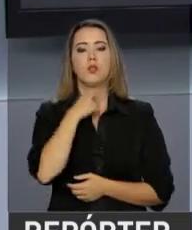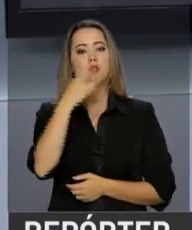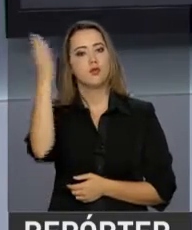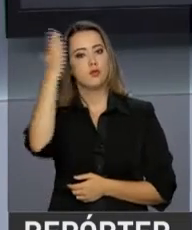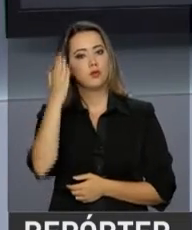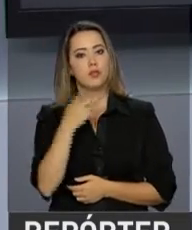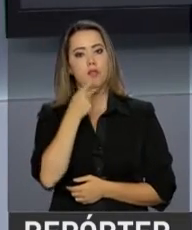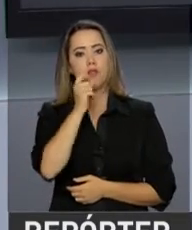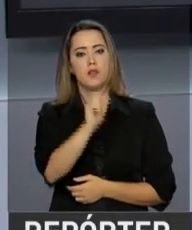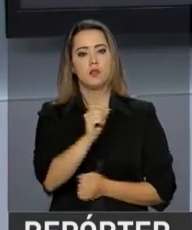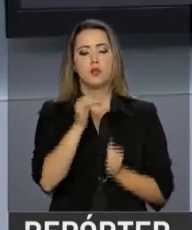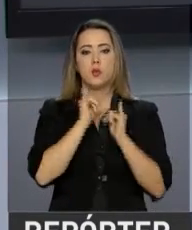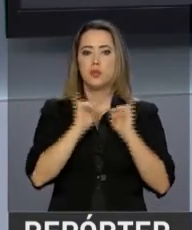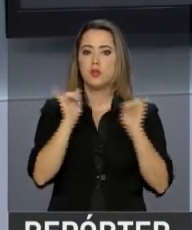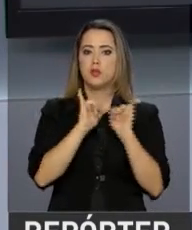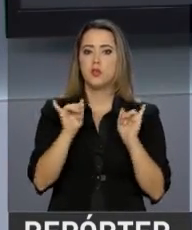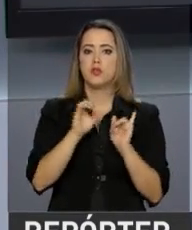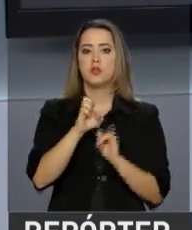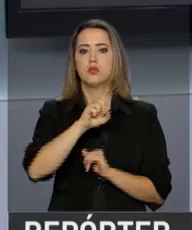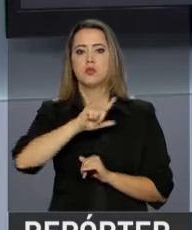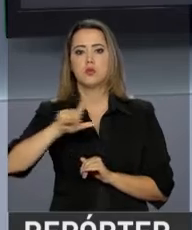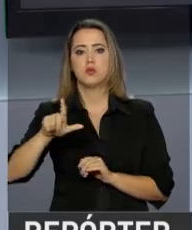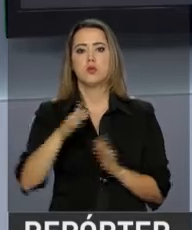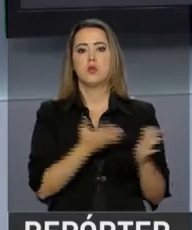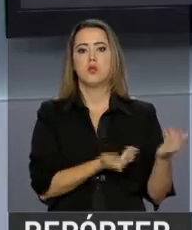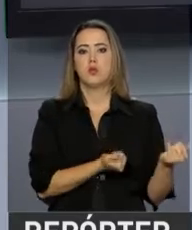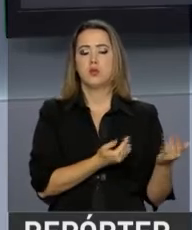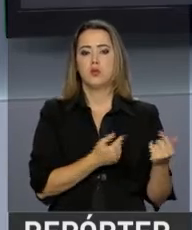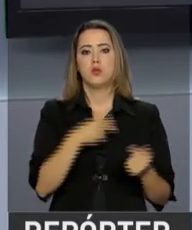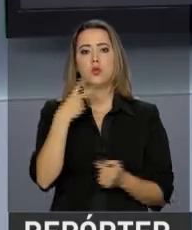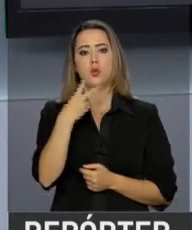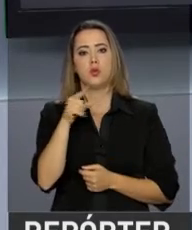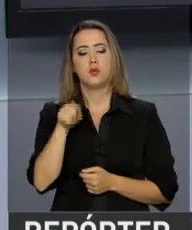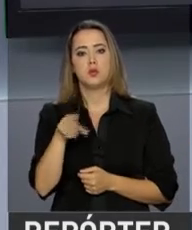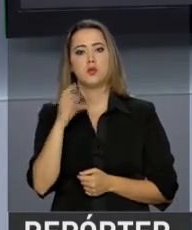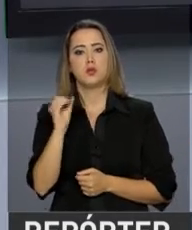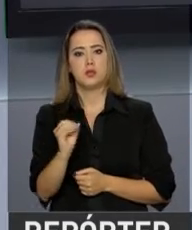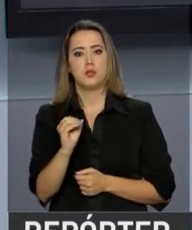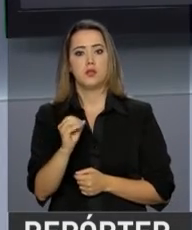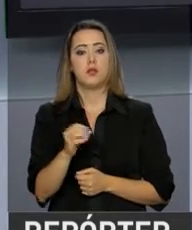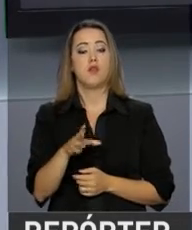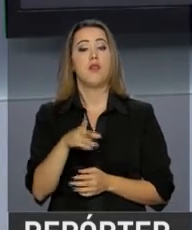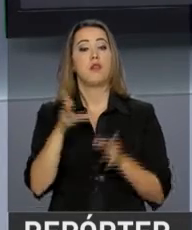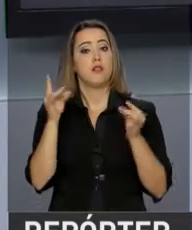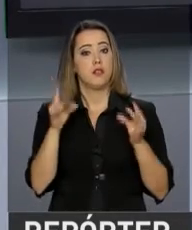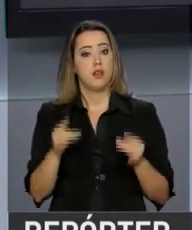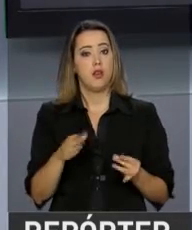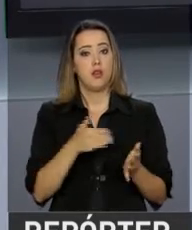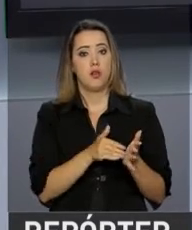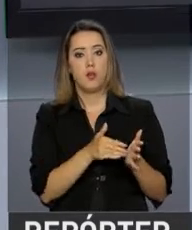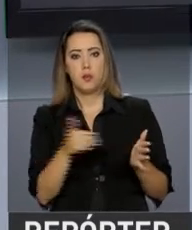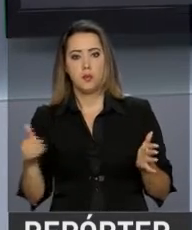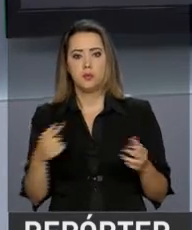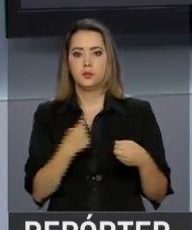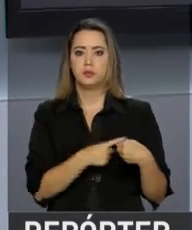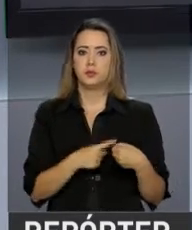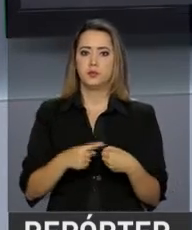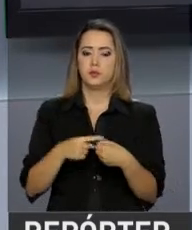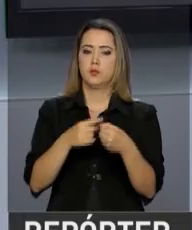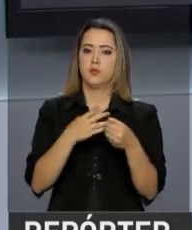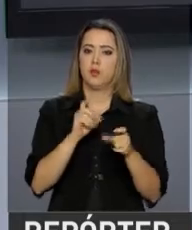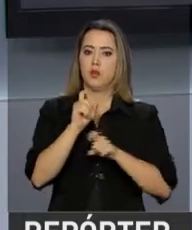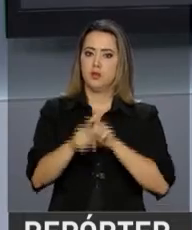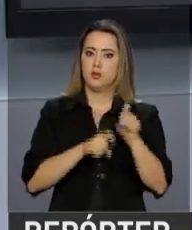secretário falou sobre o lançamento do edital do programa juventude e 2.0 vale destacar que o período para estados e municípios